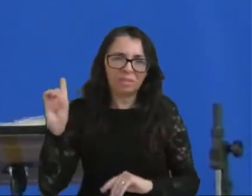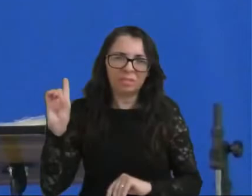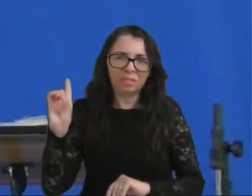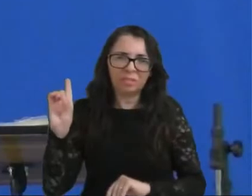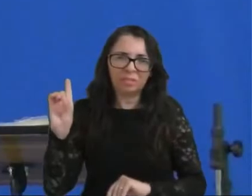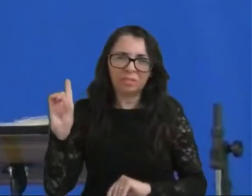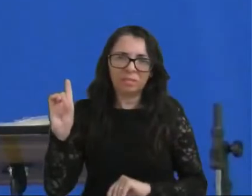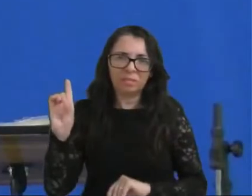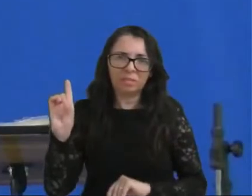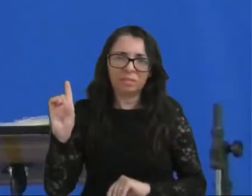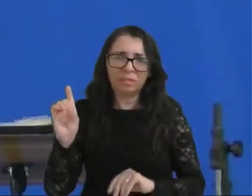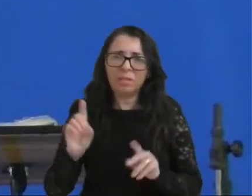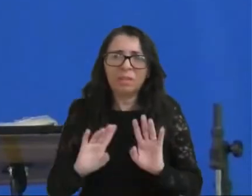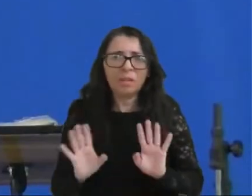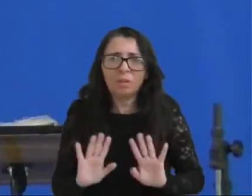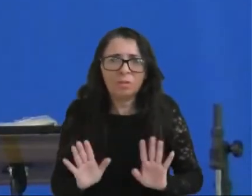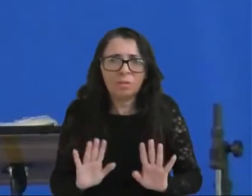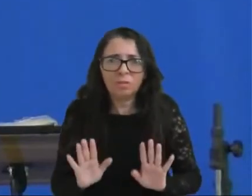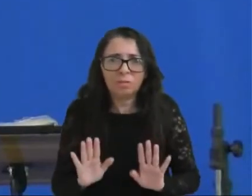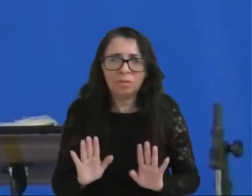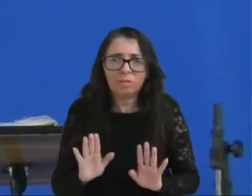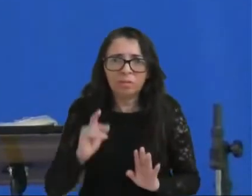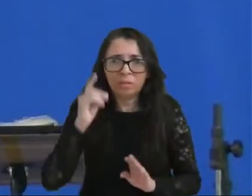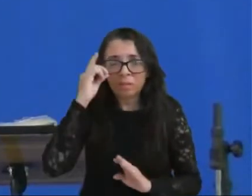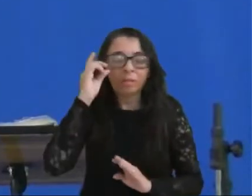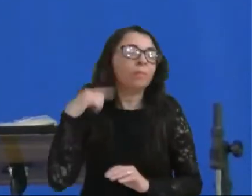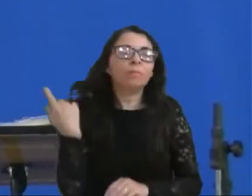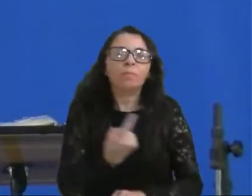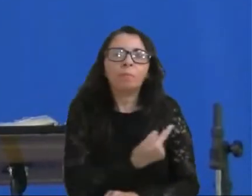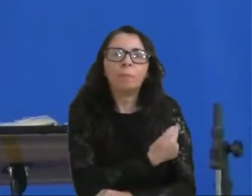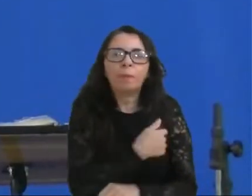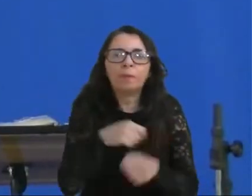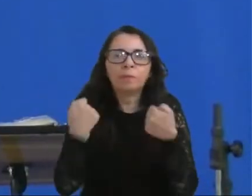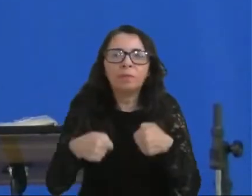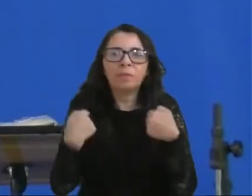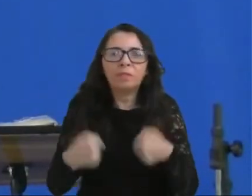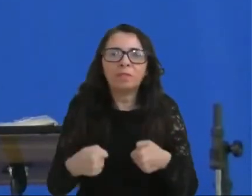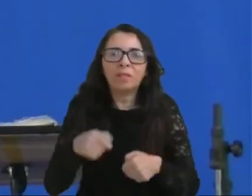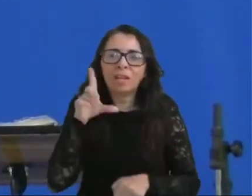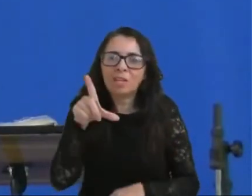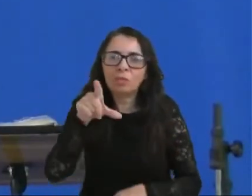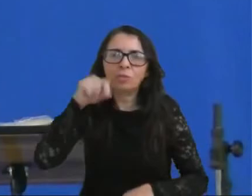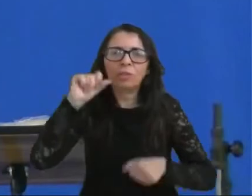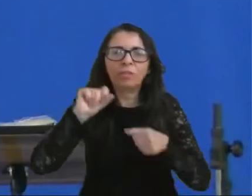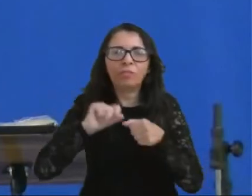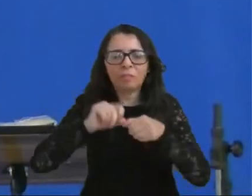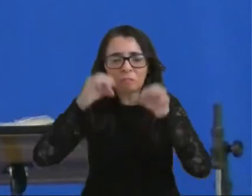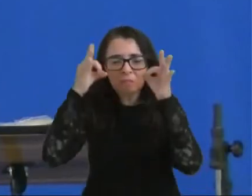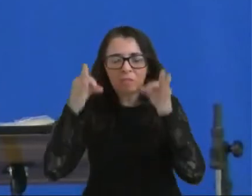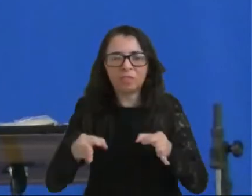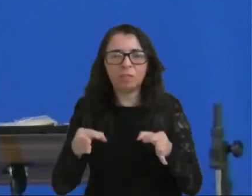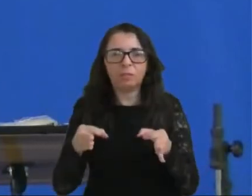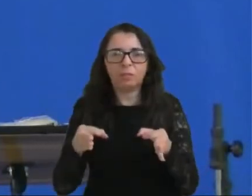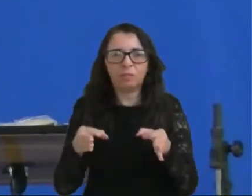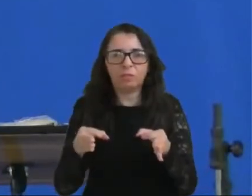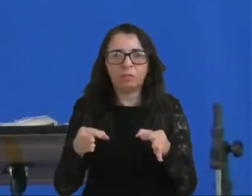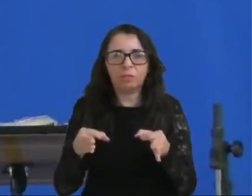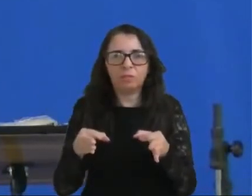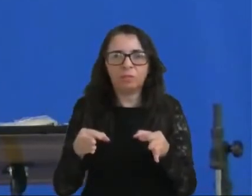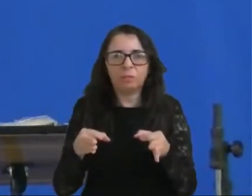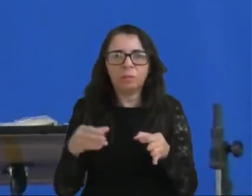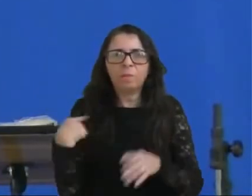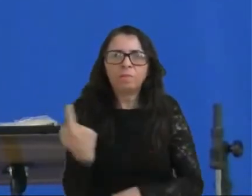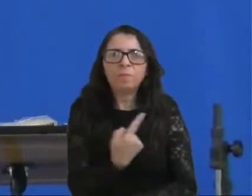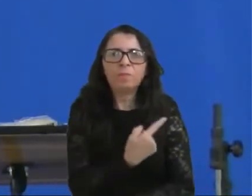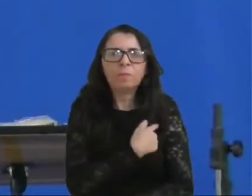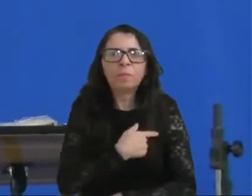Estou batendo na tecla sobre a Operação André, porque ninguém vem me procurar ainda. Cadê os crentes dessa igreja?